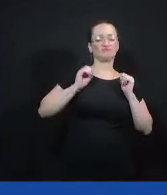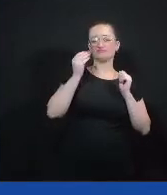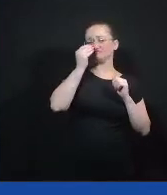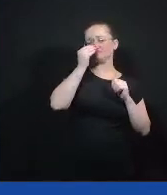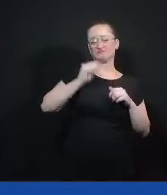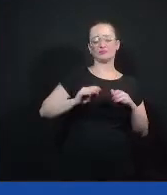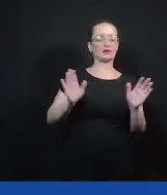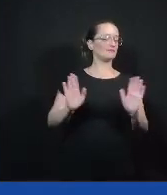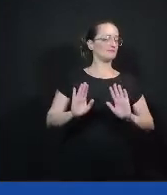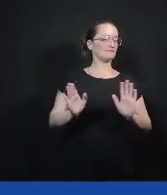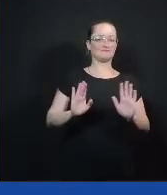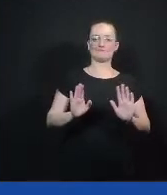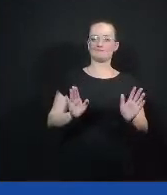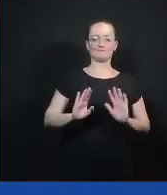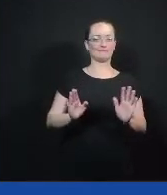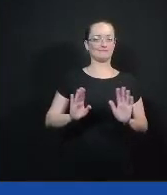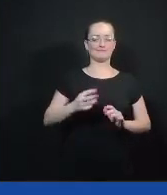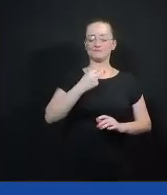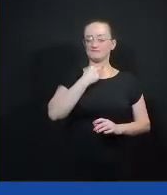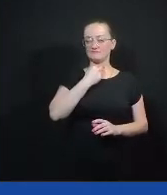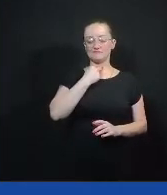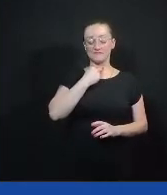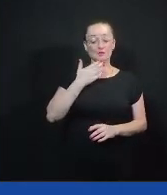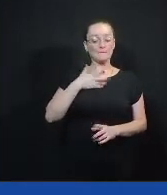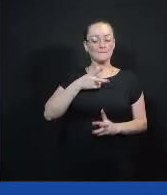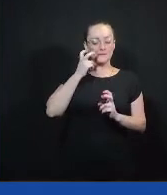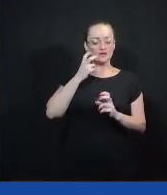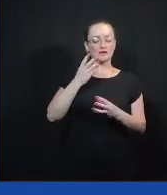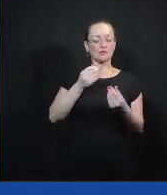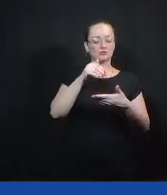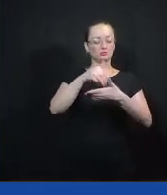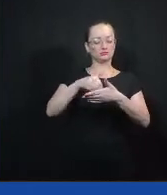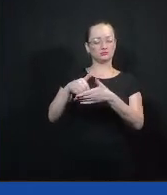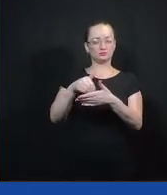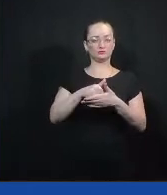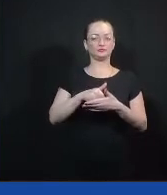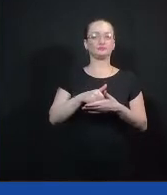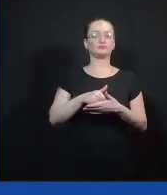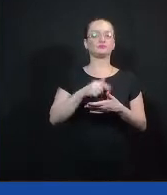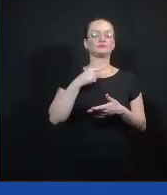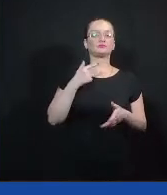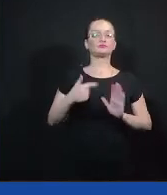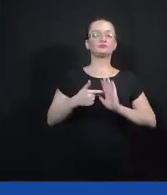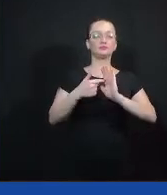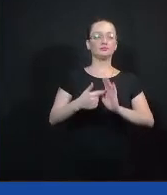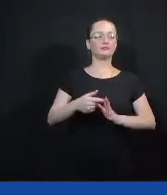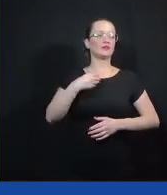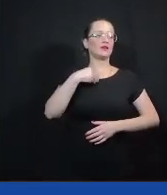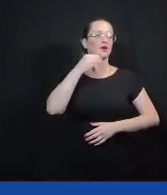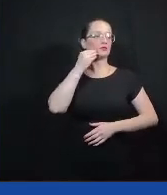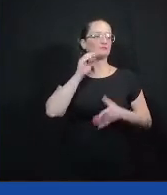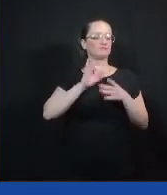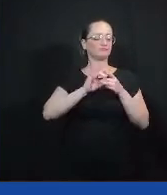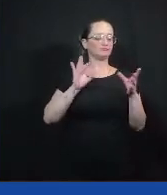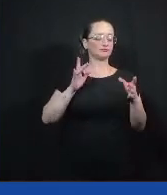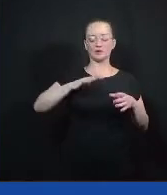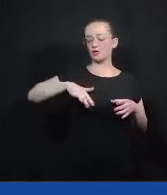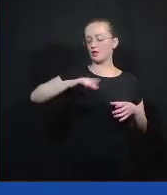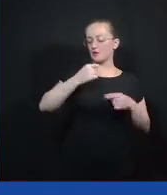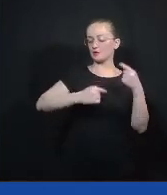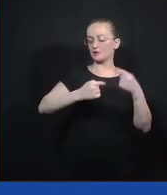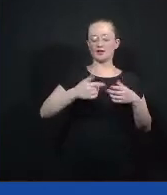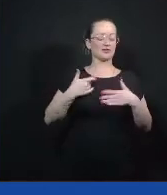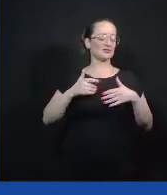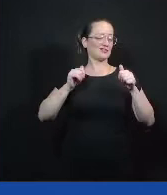dar um cheque em branco. A gente observa muitos candidatos ou candidatas que se apresentam tentando se desvincular do mundo da